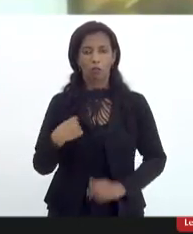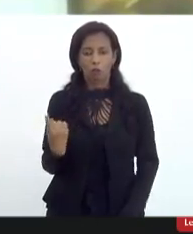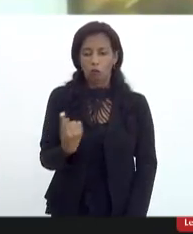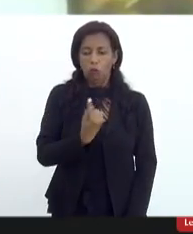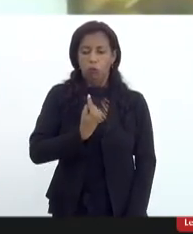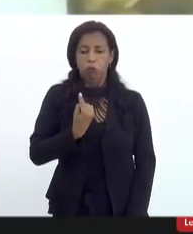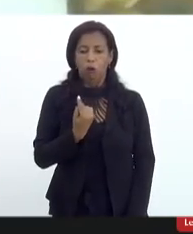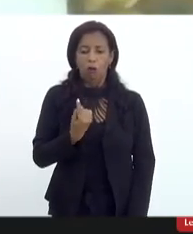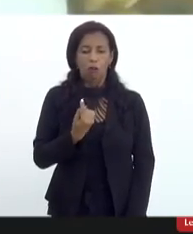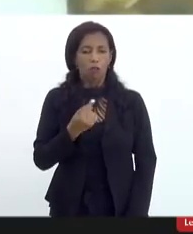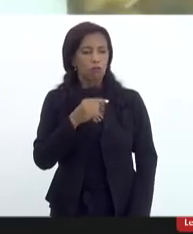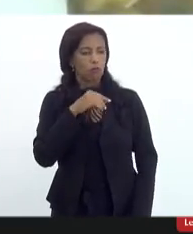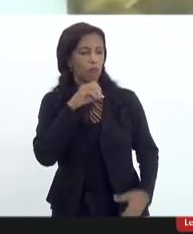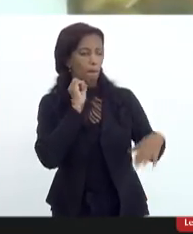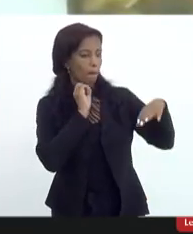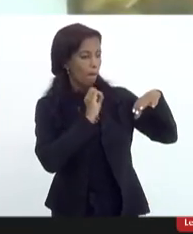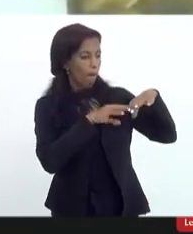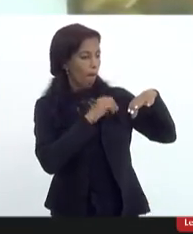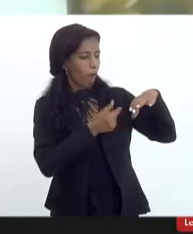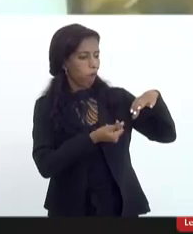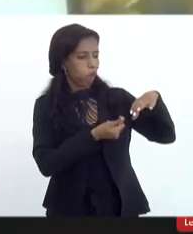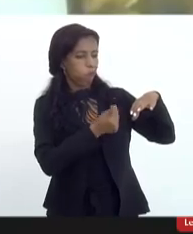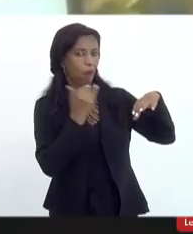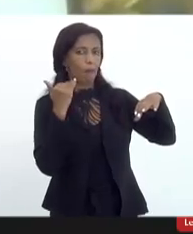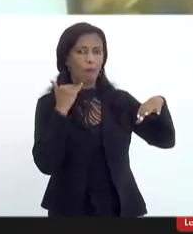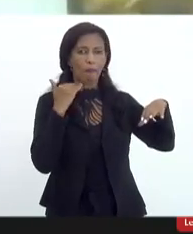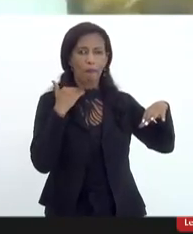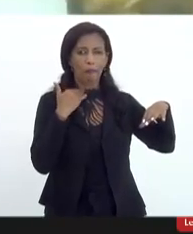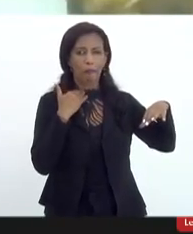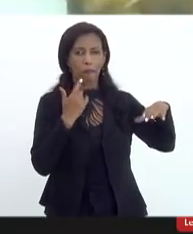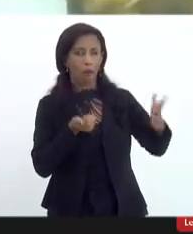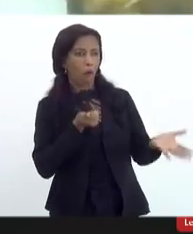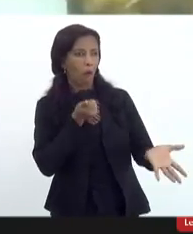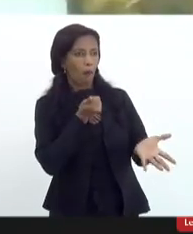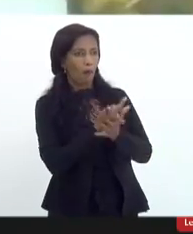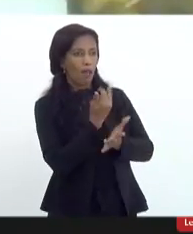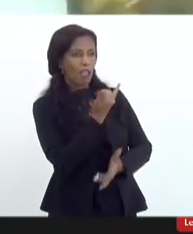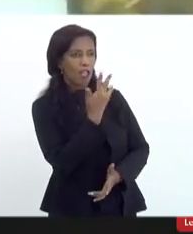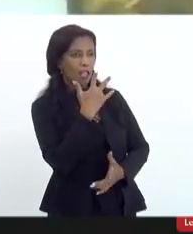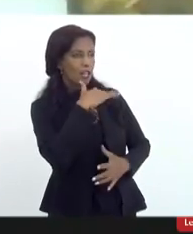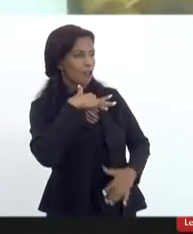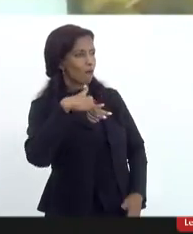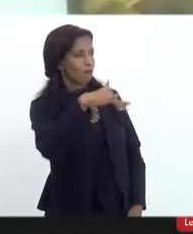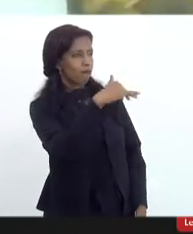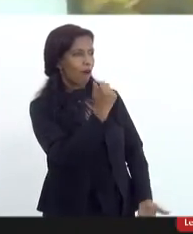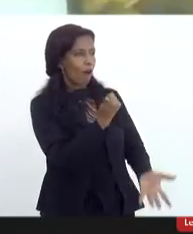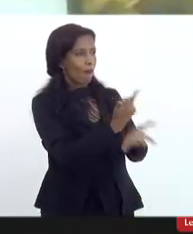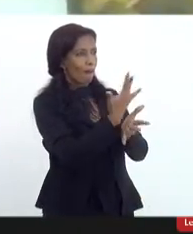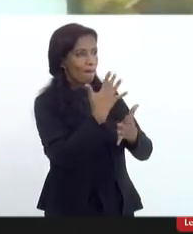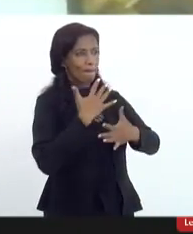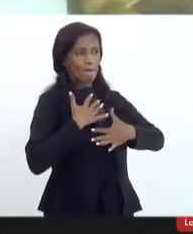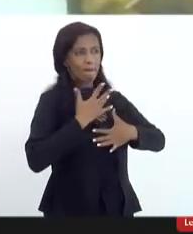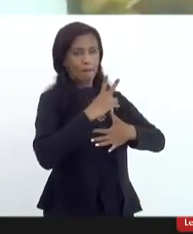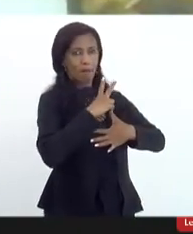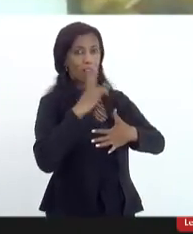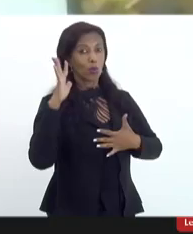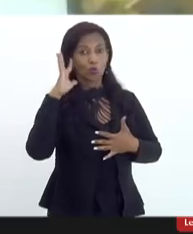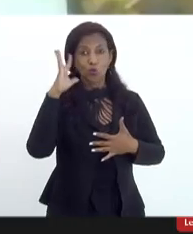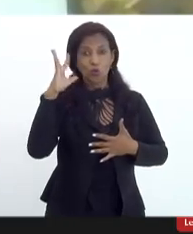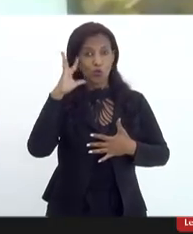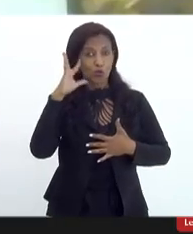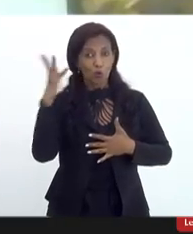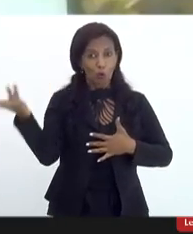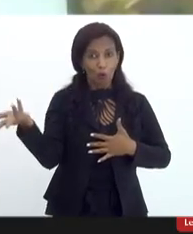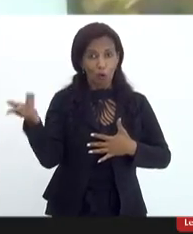minha conta bancária cheia de dinheiro para eu comprar uma ilha só para mim. Porque é isso, né? O sonho de